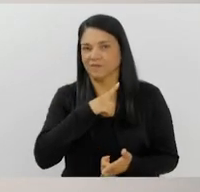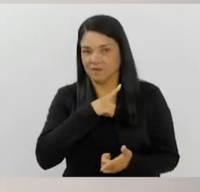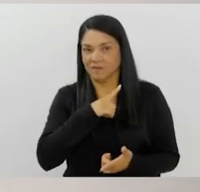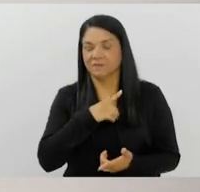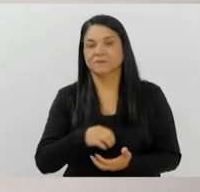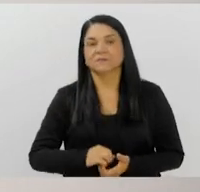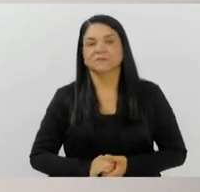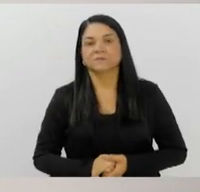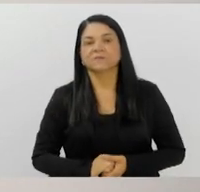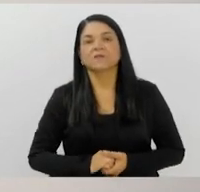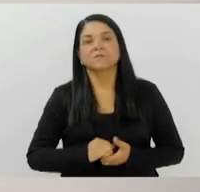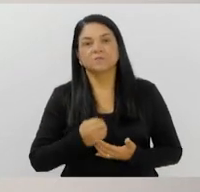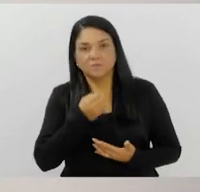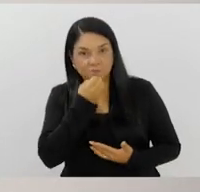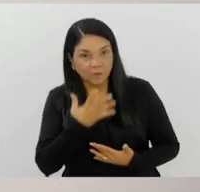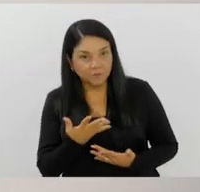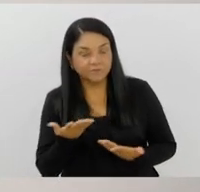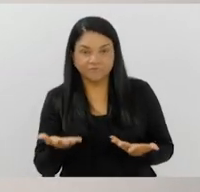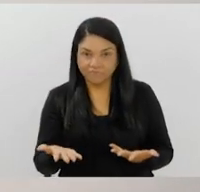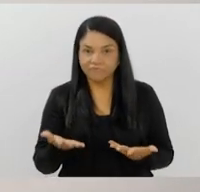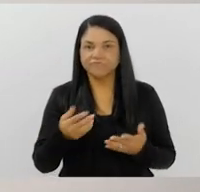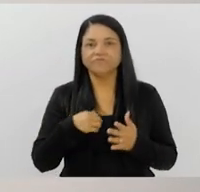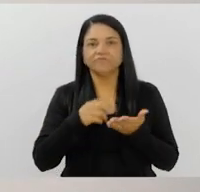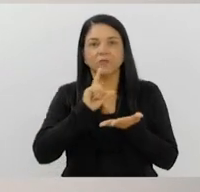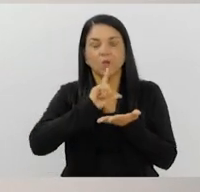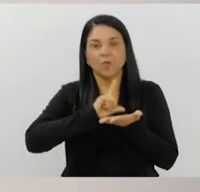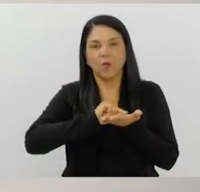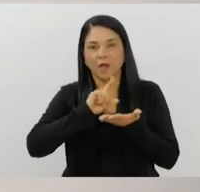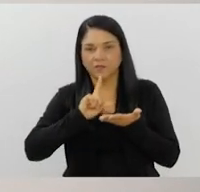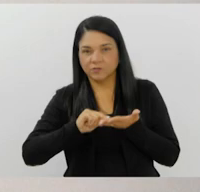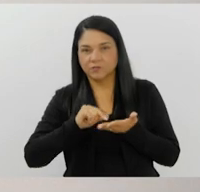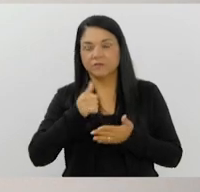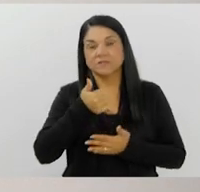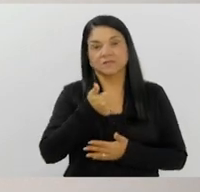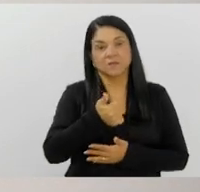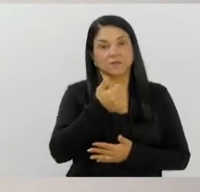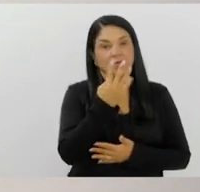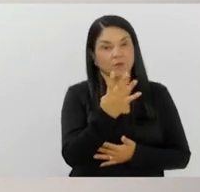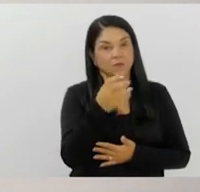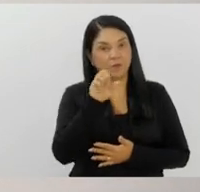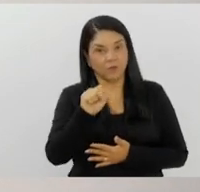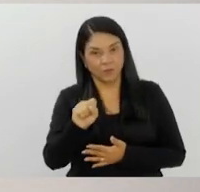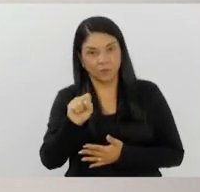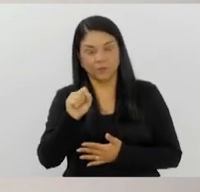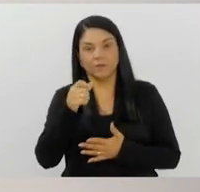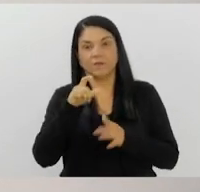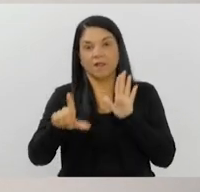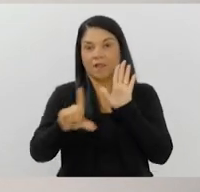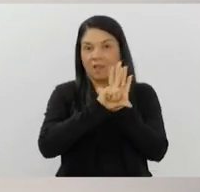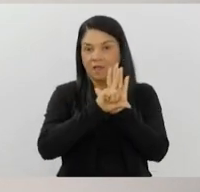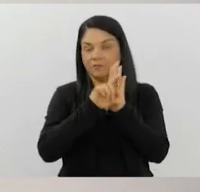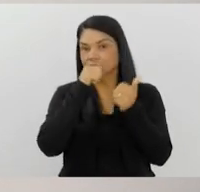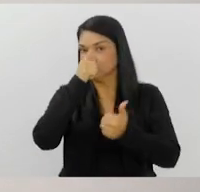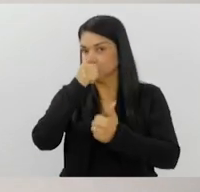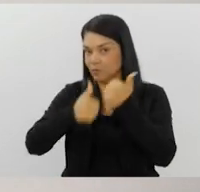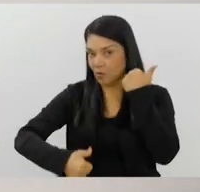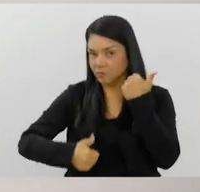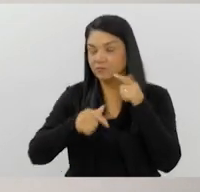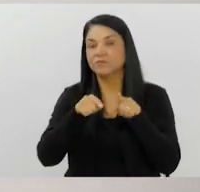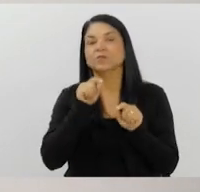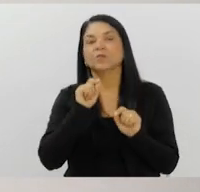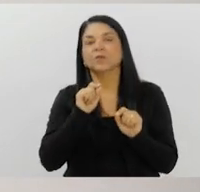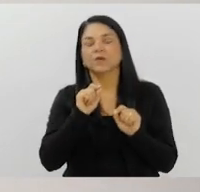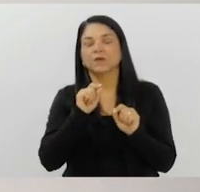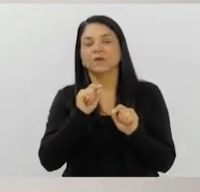e bom o artigo 148 da lei geral de ele define Obrigatoriamente a adoção